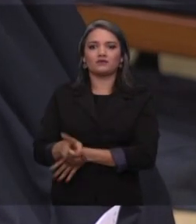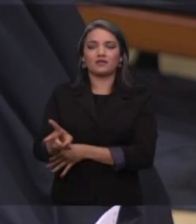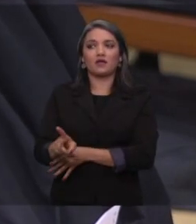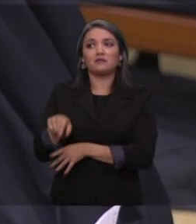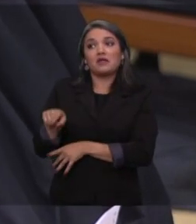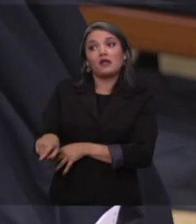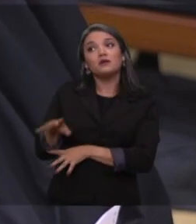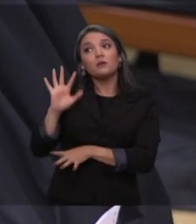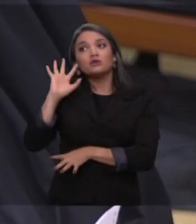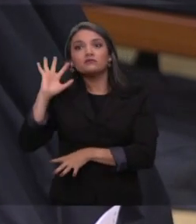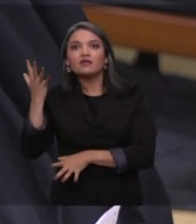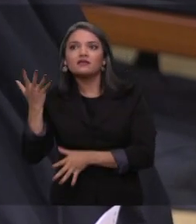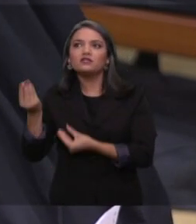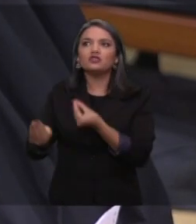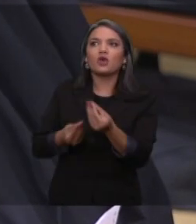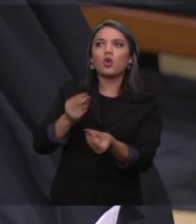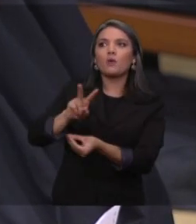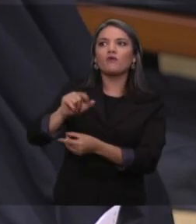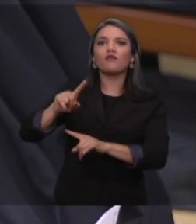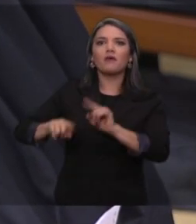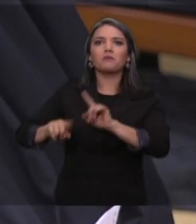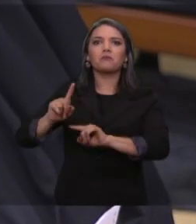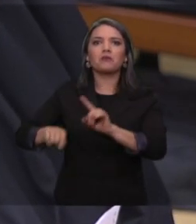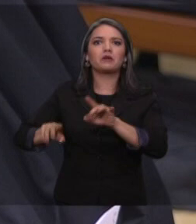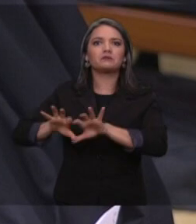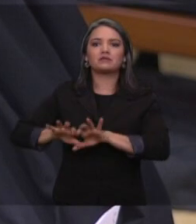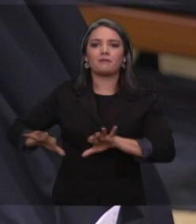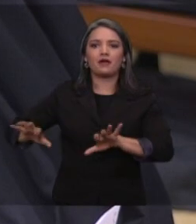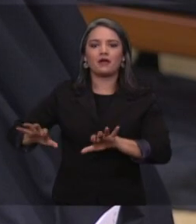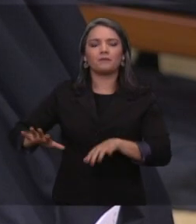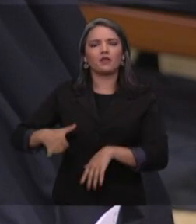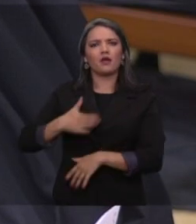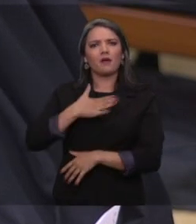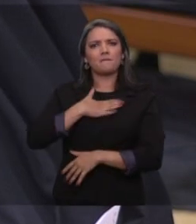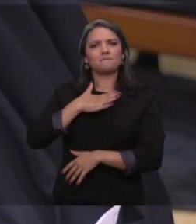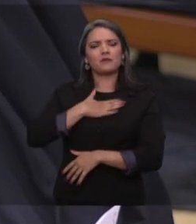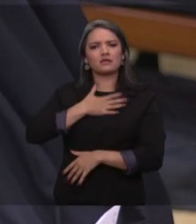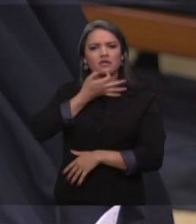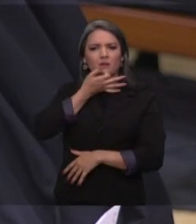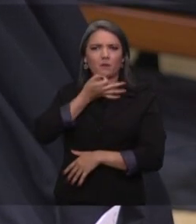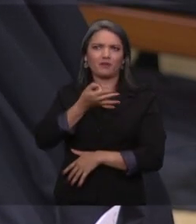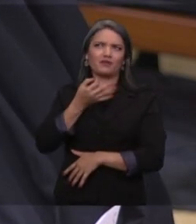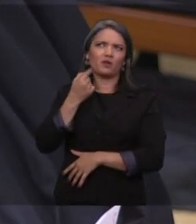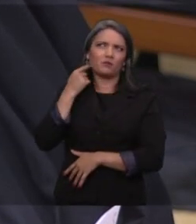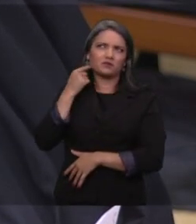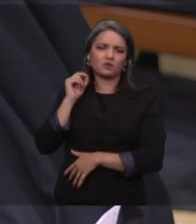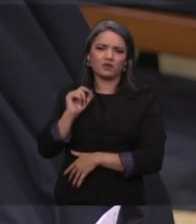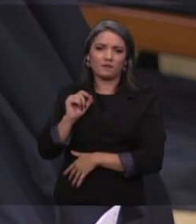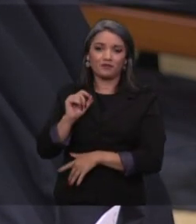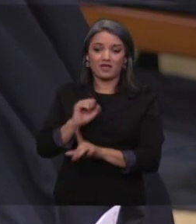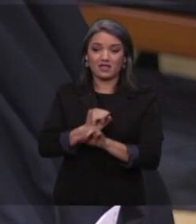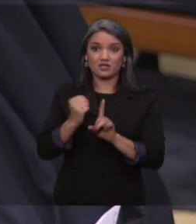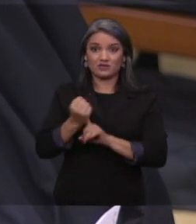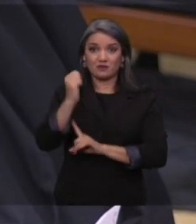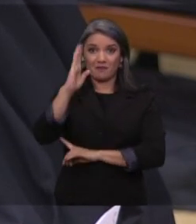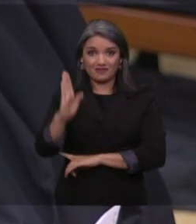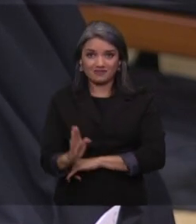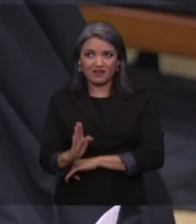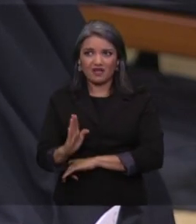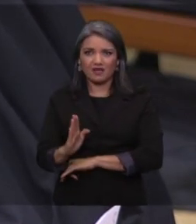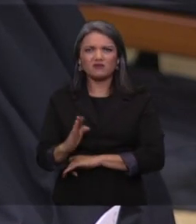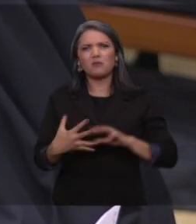bens. Qual foi a minha ideia quando acompanhei o ministro André? A nossa sociedade, não só a brasileira, como